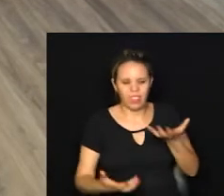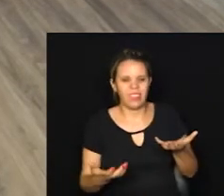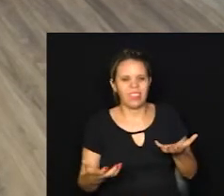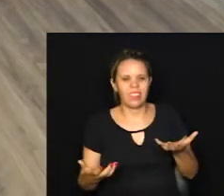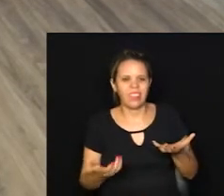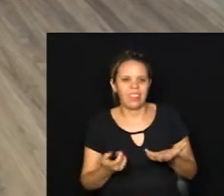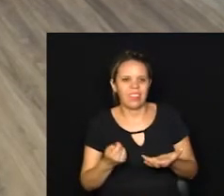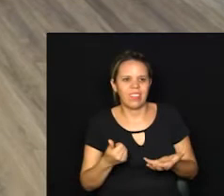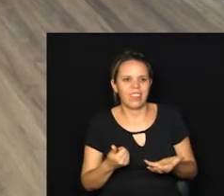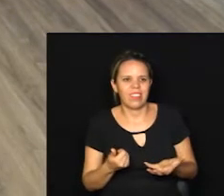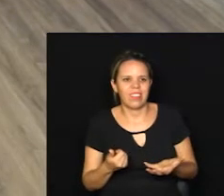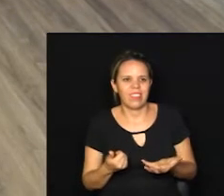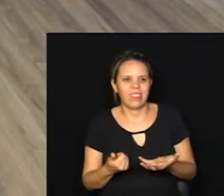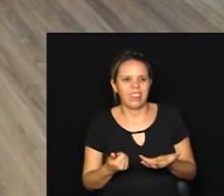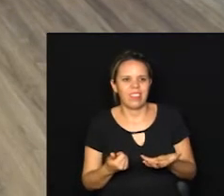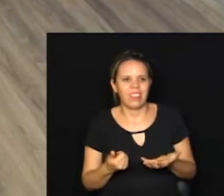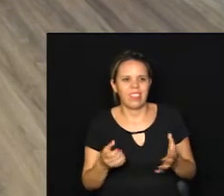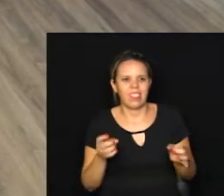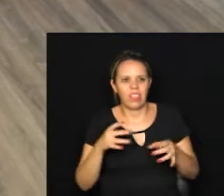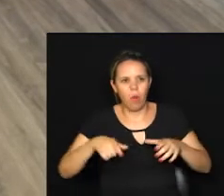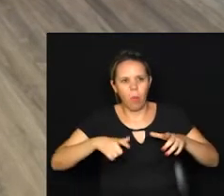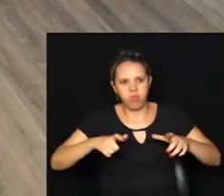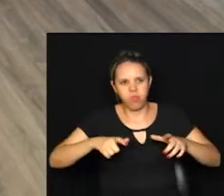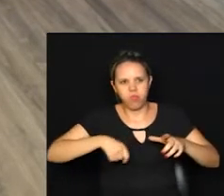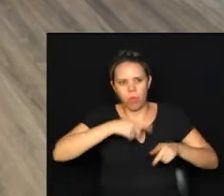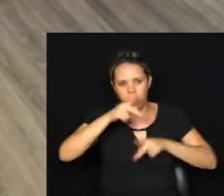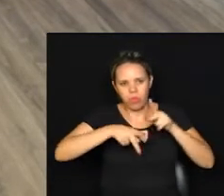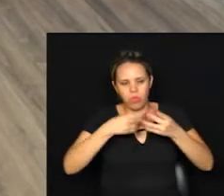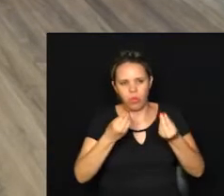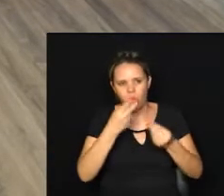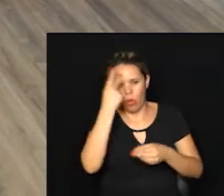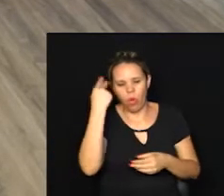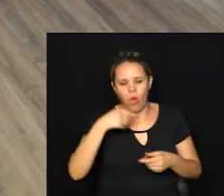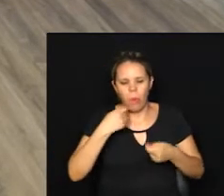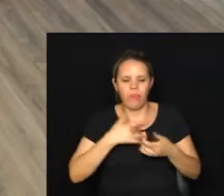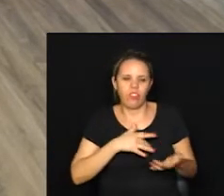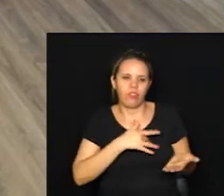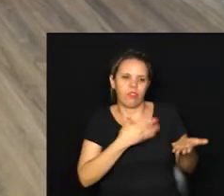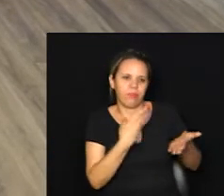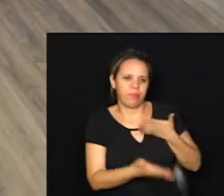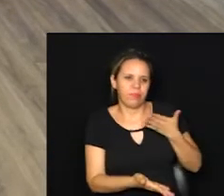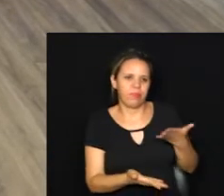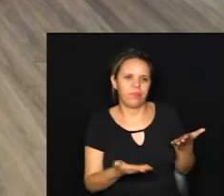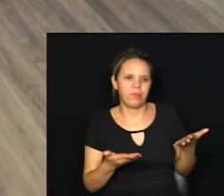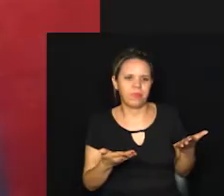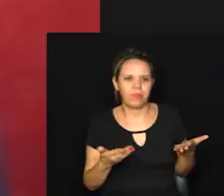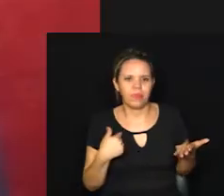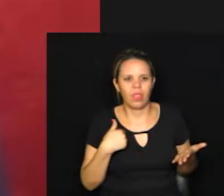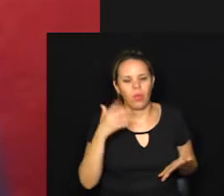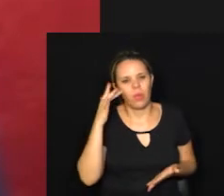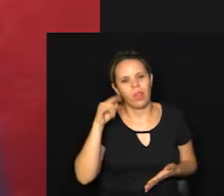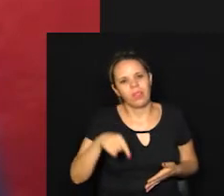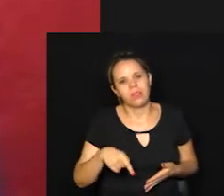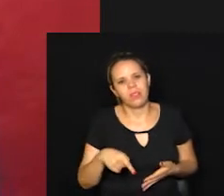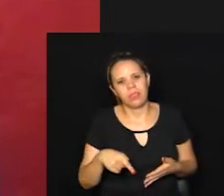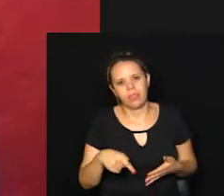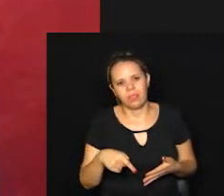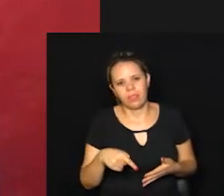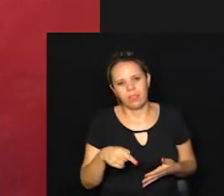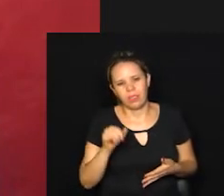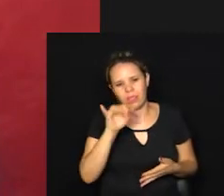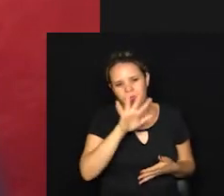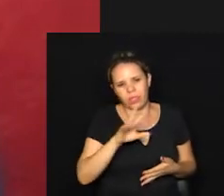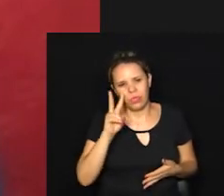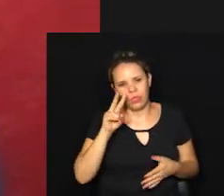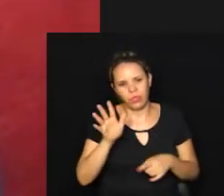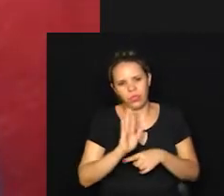caldeira, né? Ali era comida por um batalhão e aí eu fiquei com dó. Eu chuto ali pela aparência, né, pelo